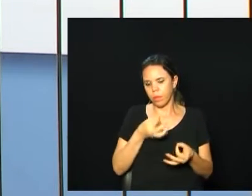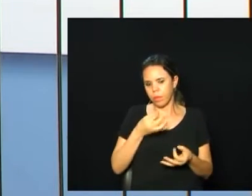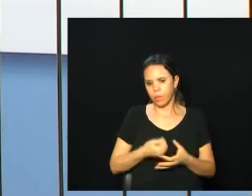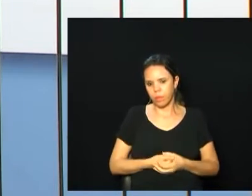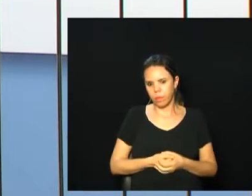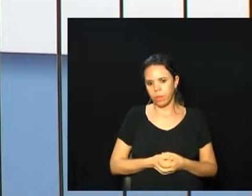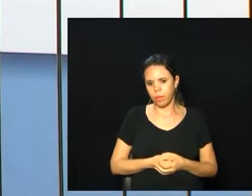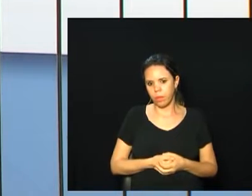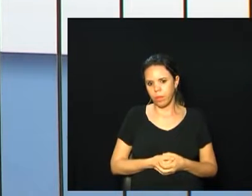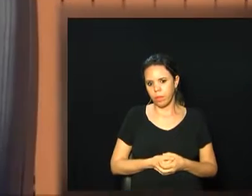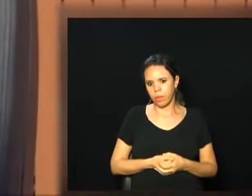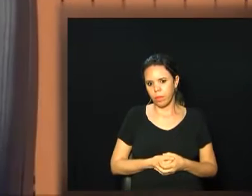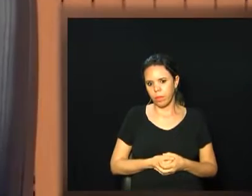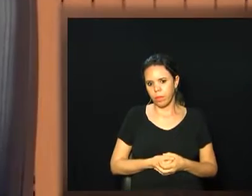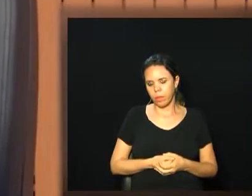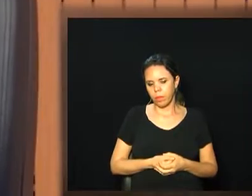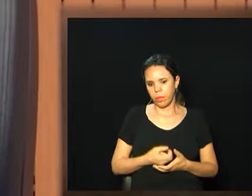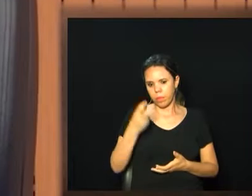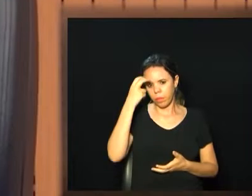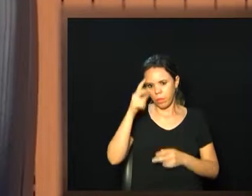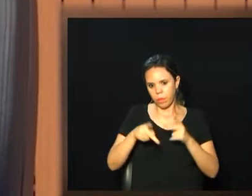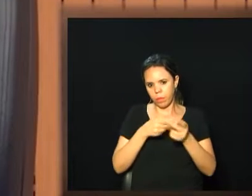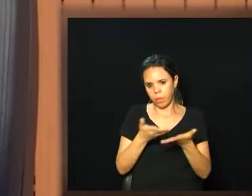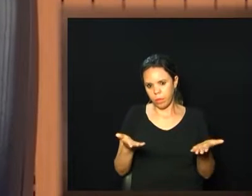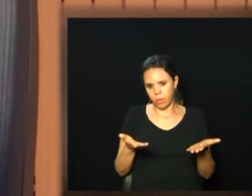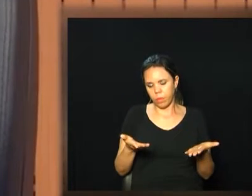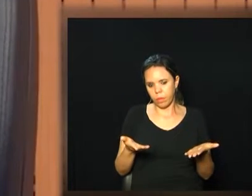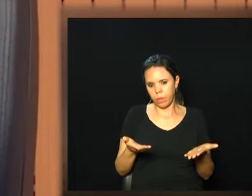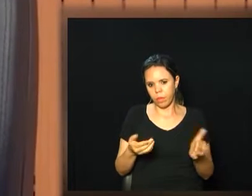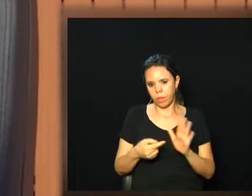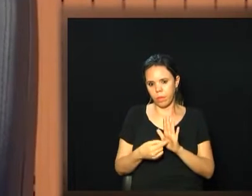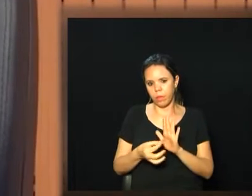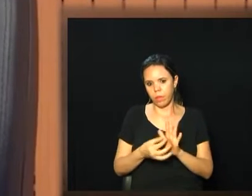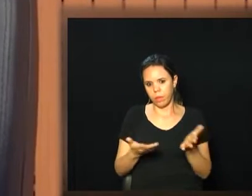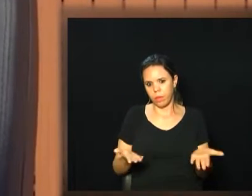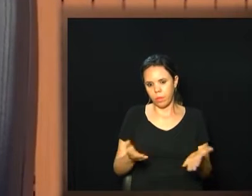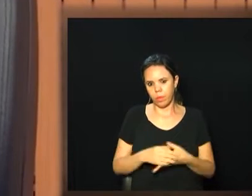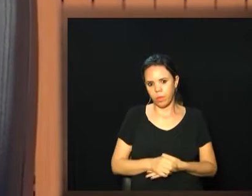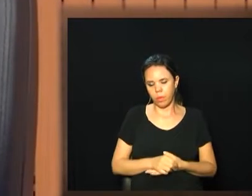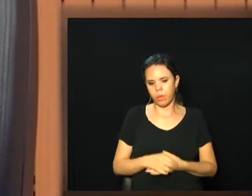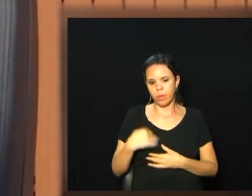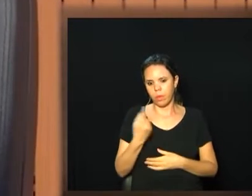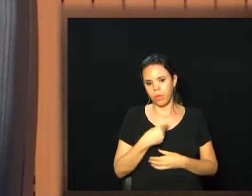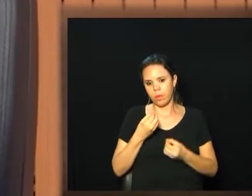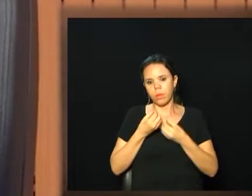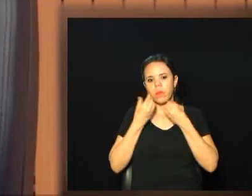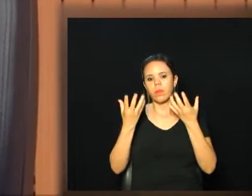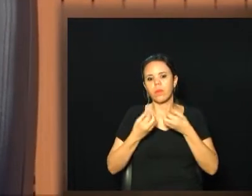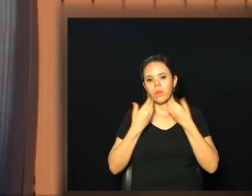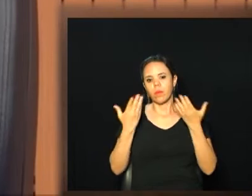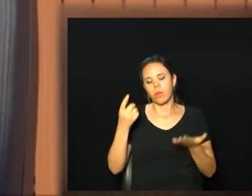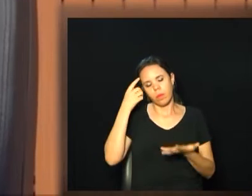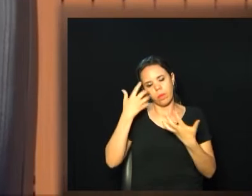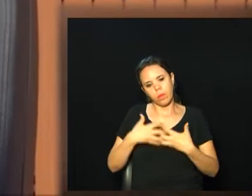ponderações. Cultura popular, ela se manifesta, né? É a nossa expressão. E